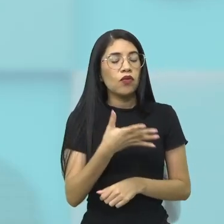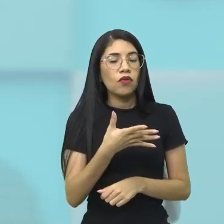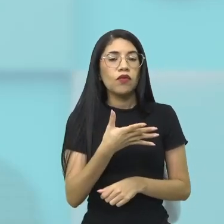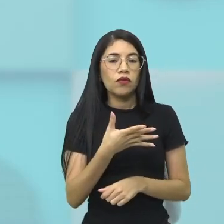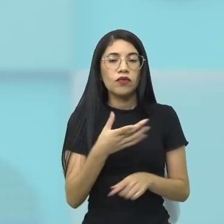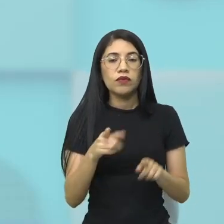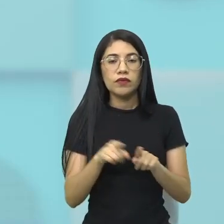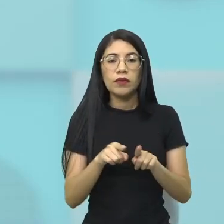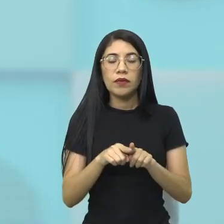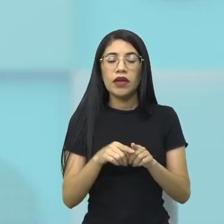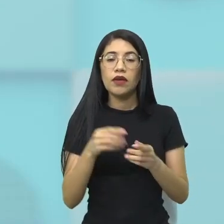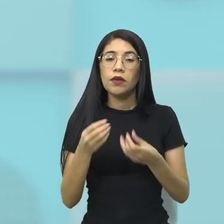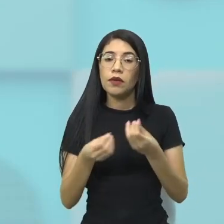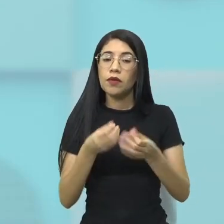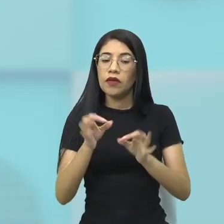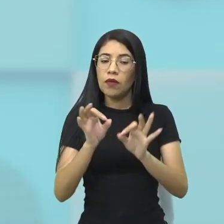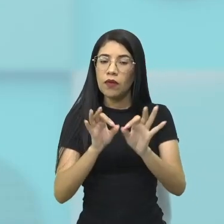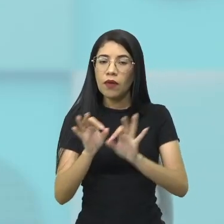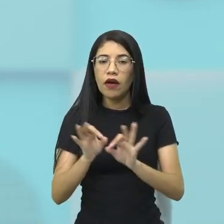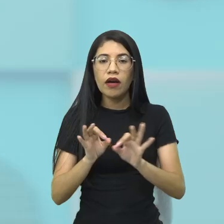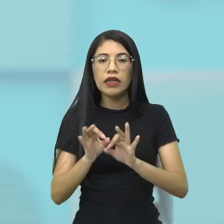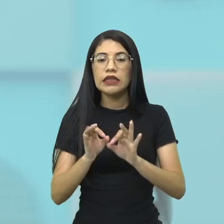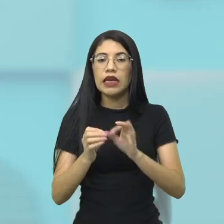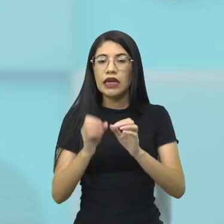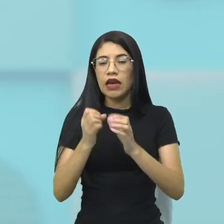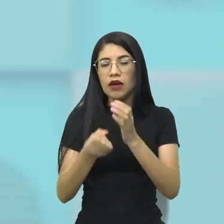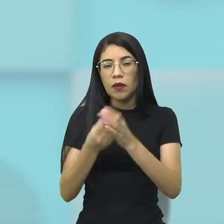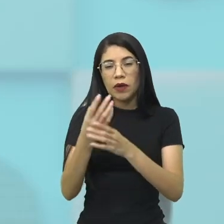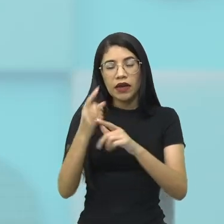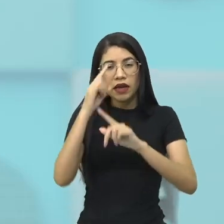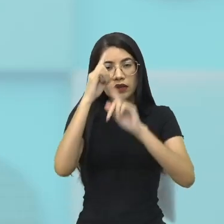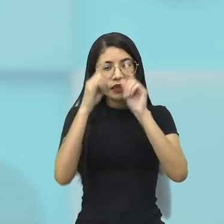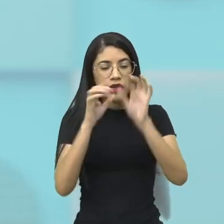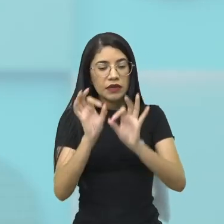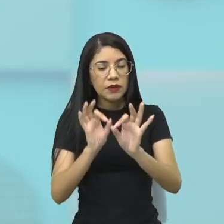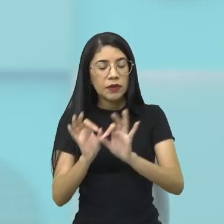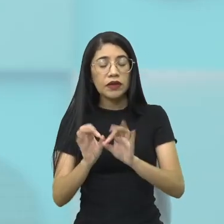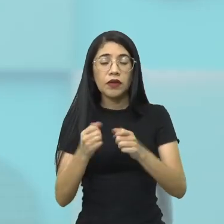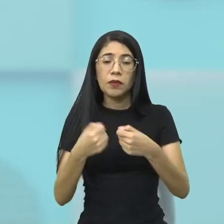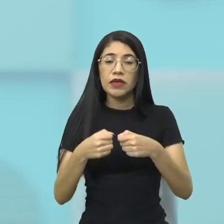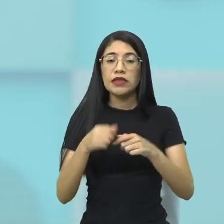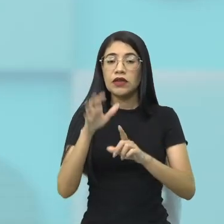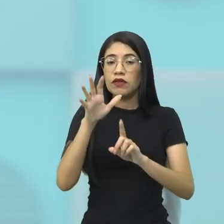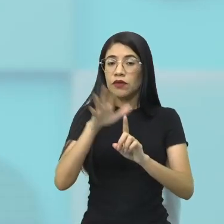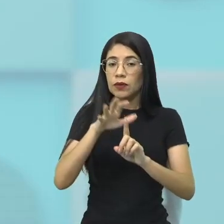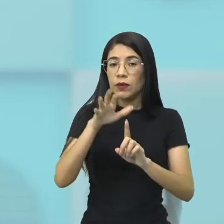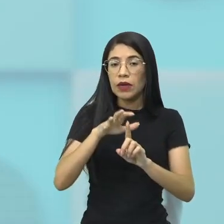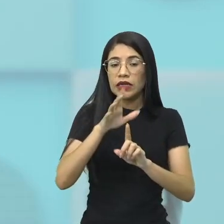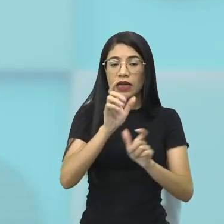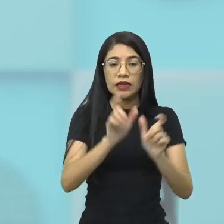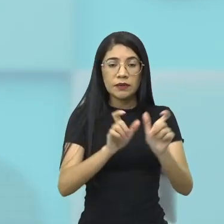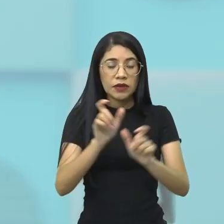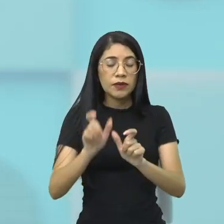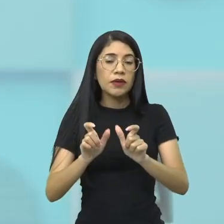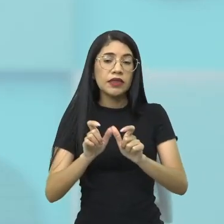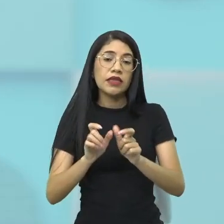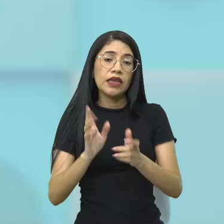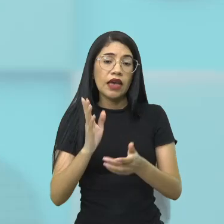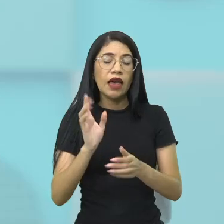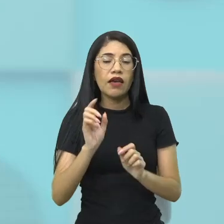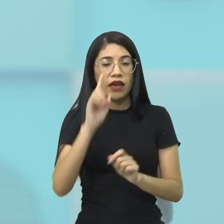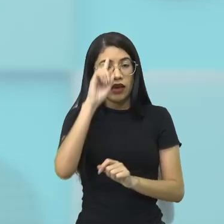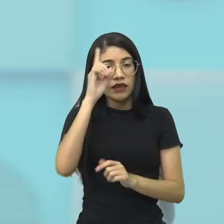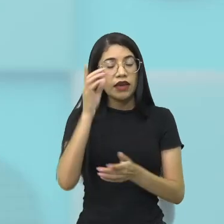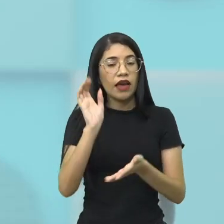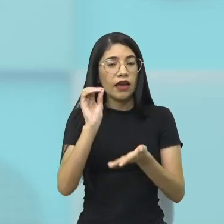que eu estou formulando. Então, eu preciso convencer o meu leitor que essa minha ideia é válida através dos